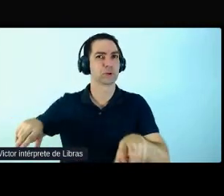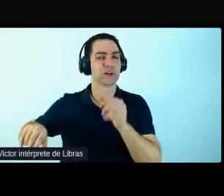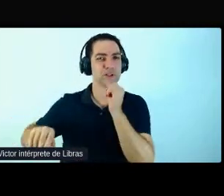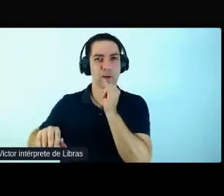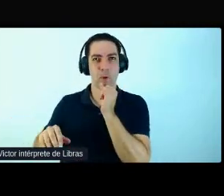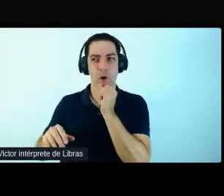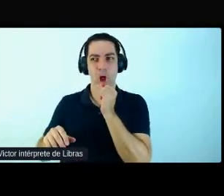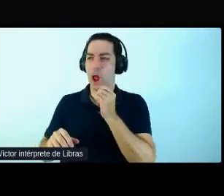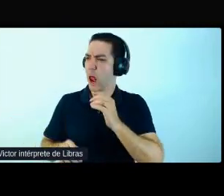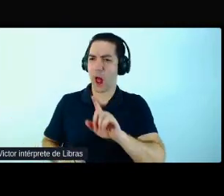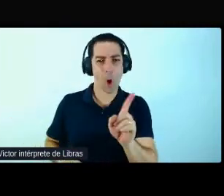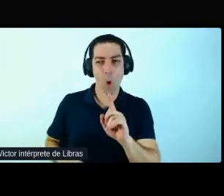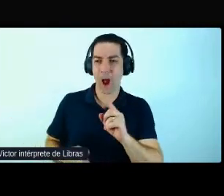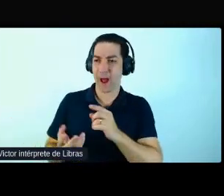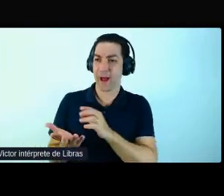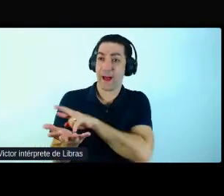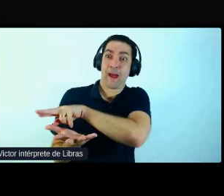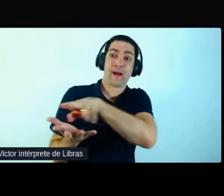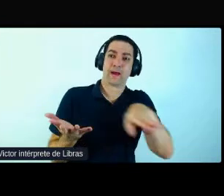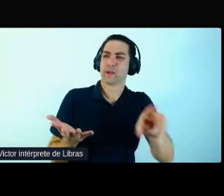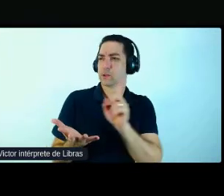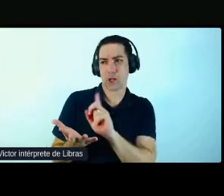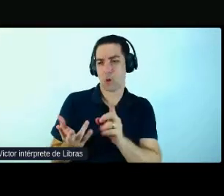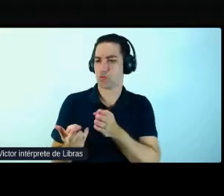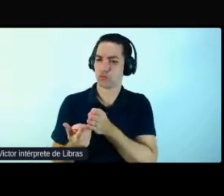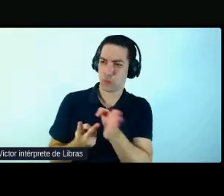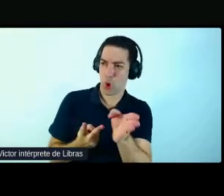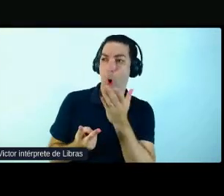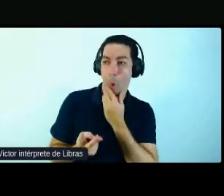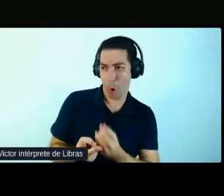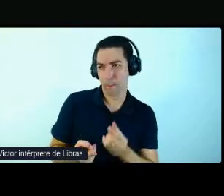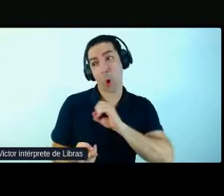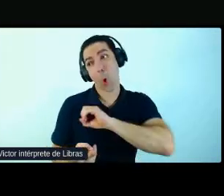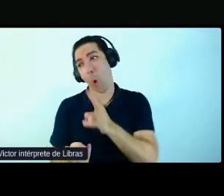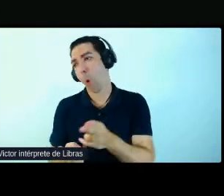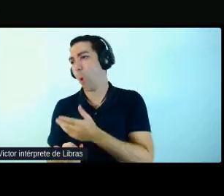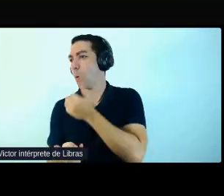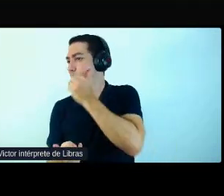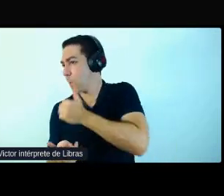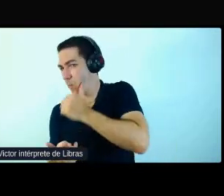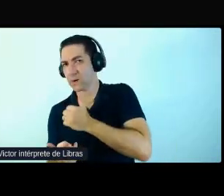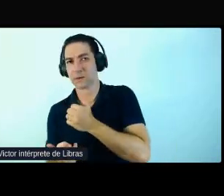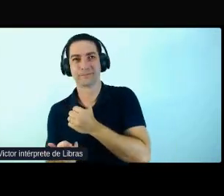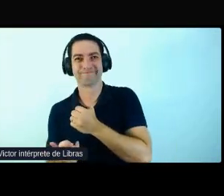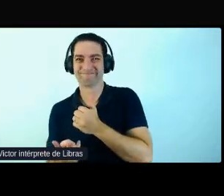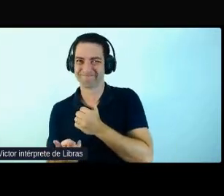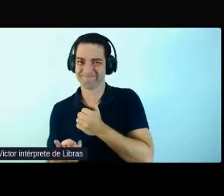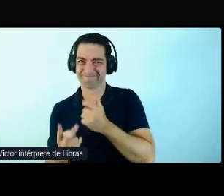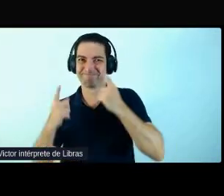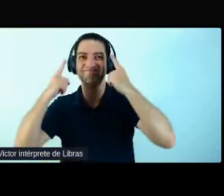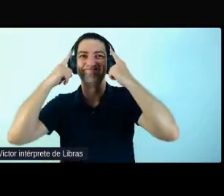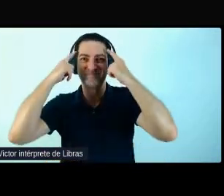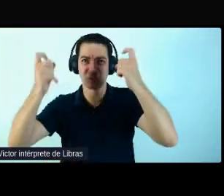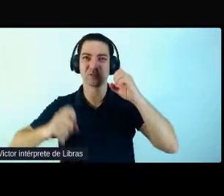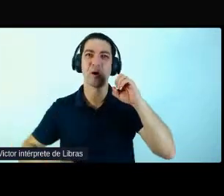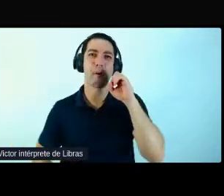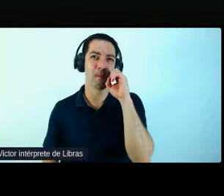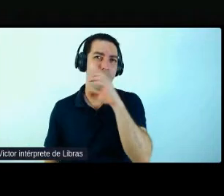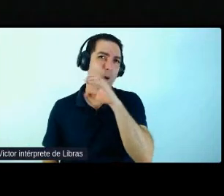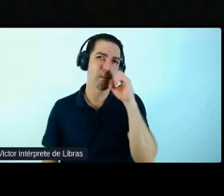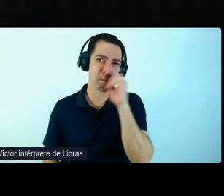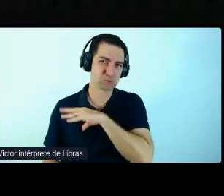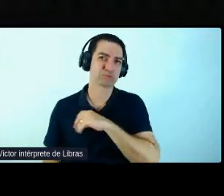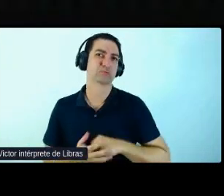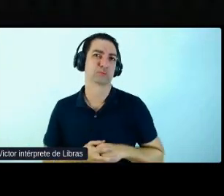bebê. E então muitos casos de pessoas intersexos que tiveram essa intervenção médica logo depois que